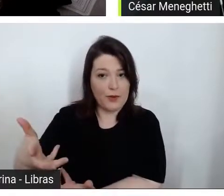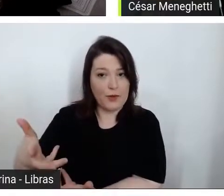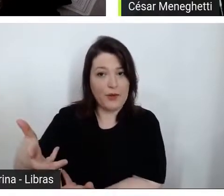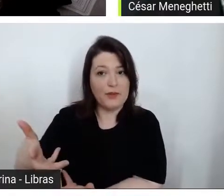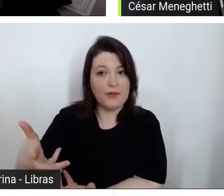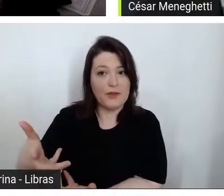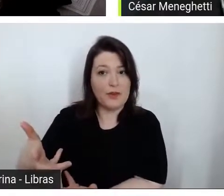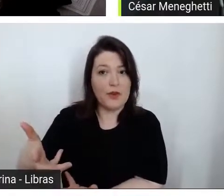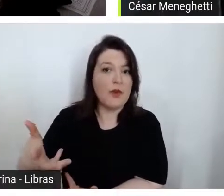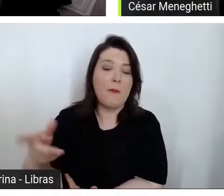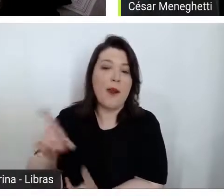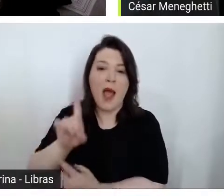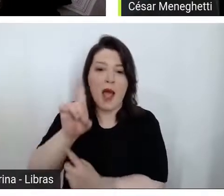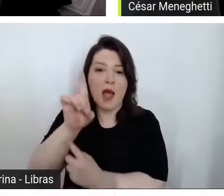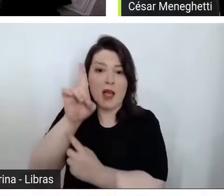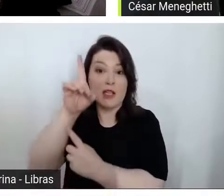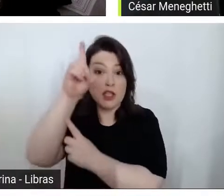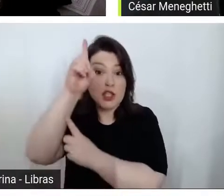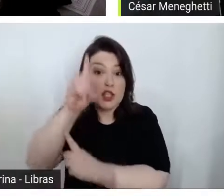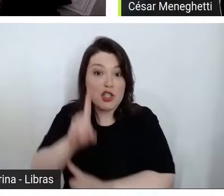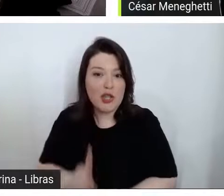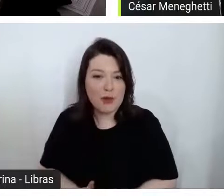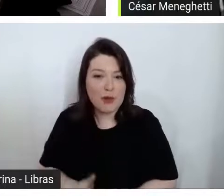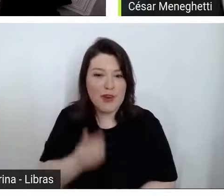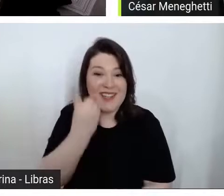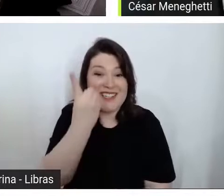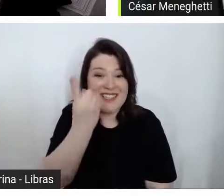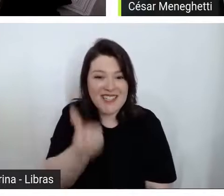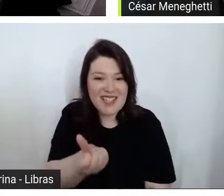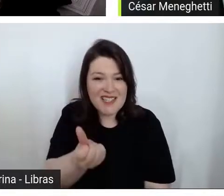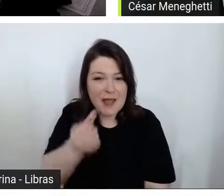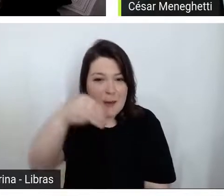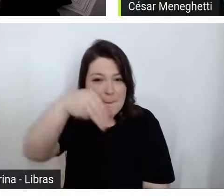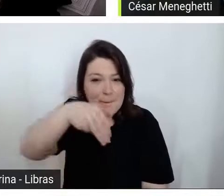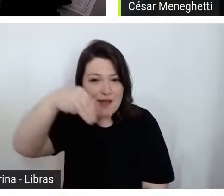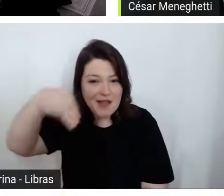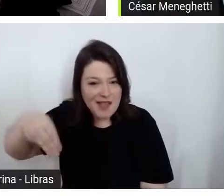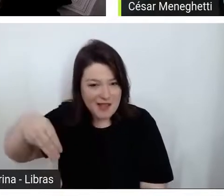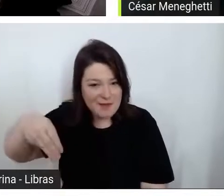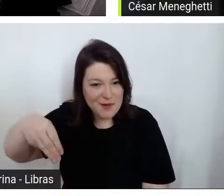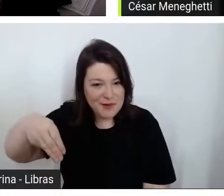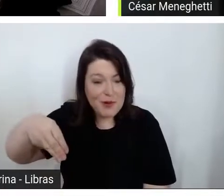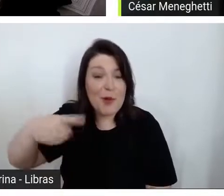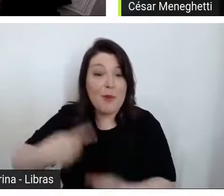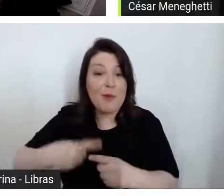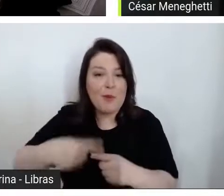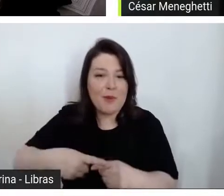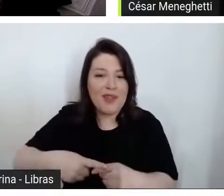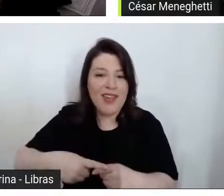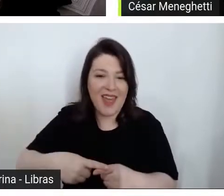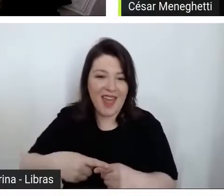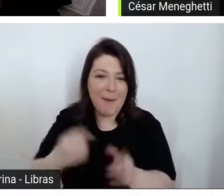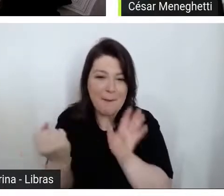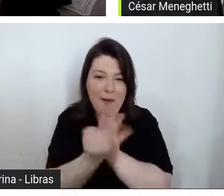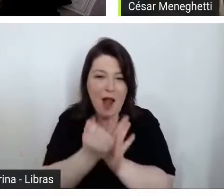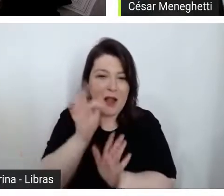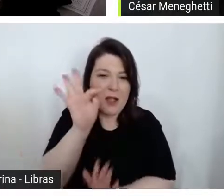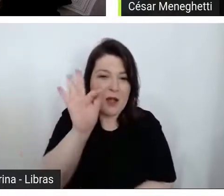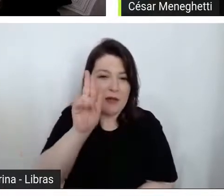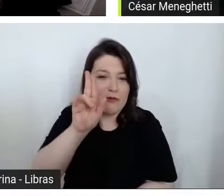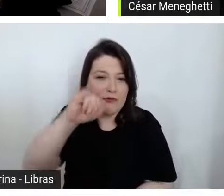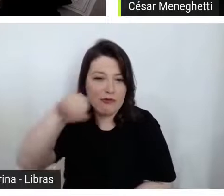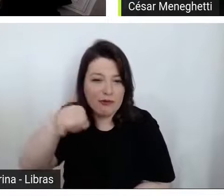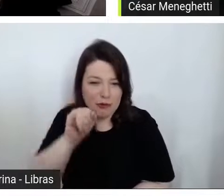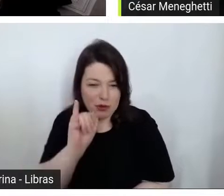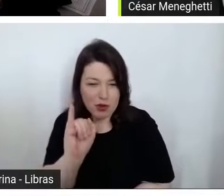para dirigir um 16mm que a Fuji tinha doado película e coisa grátis. Aí cada aluno